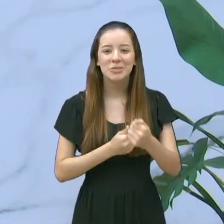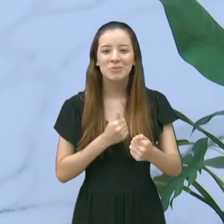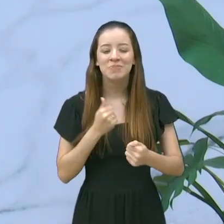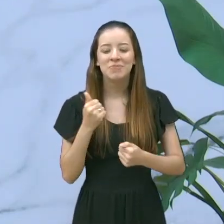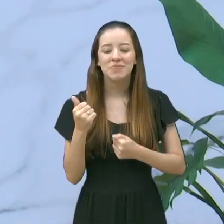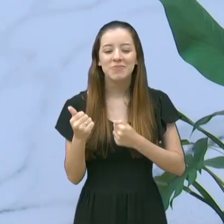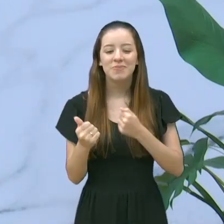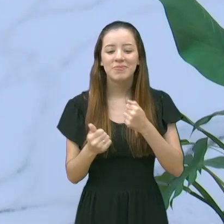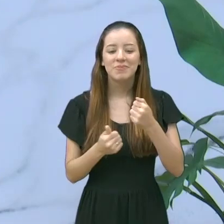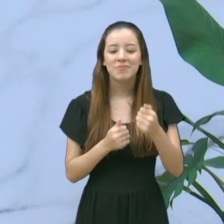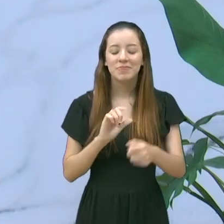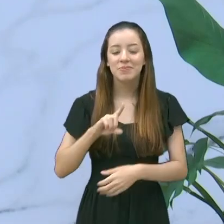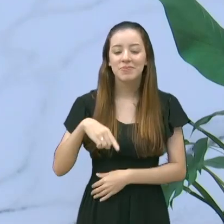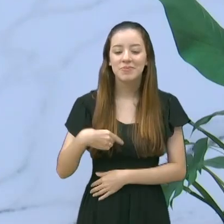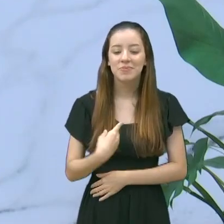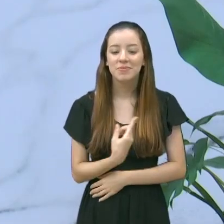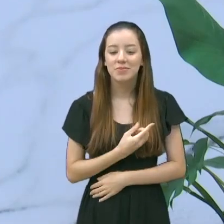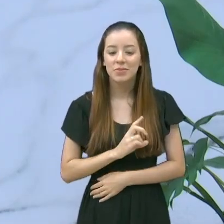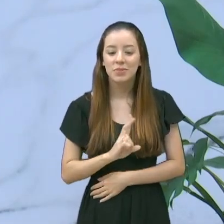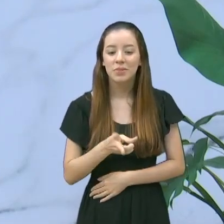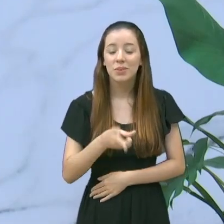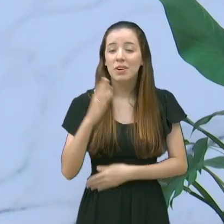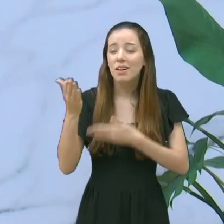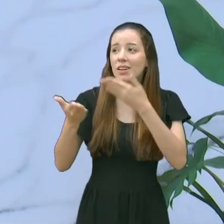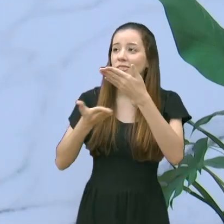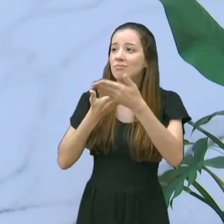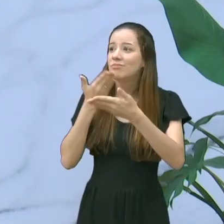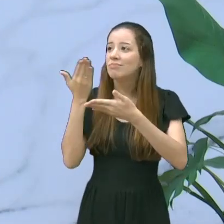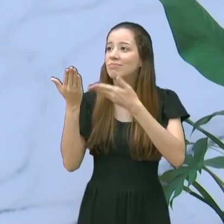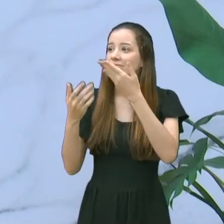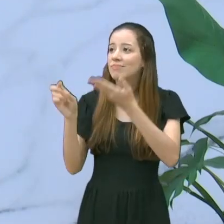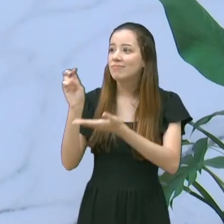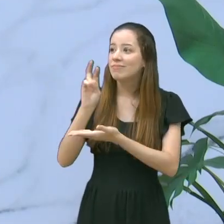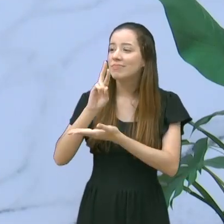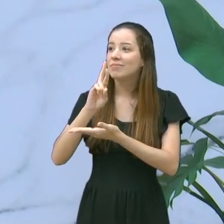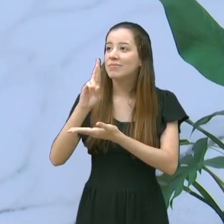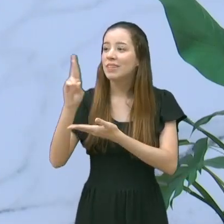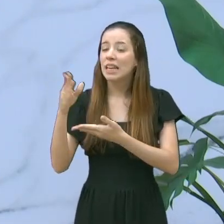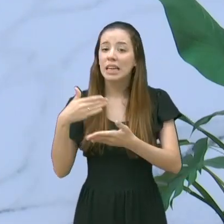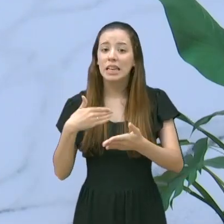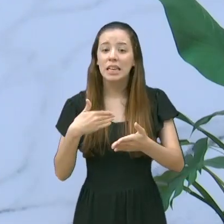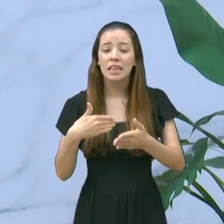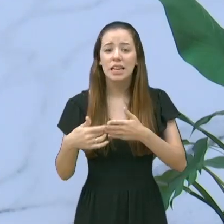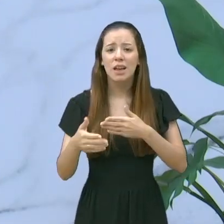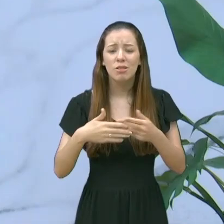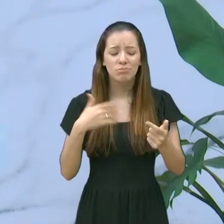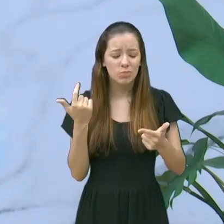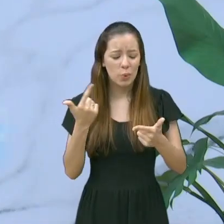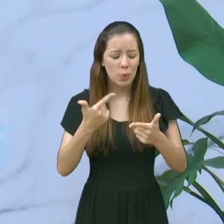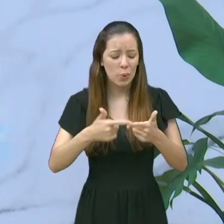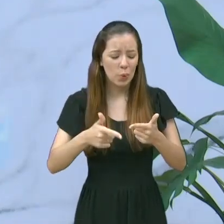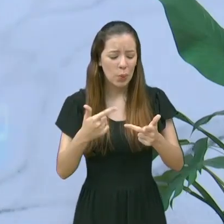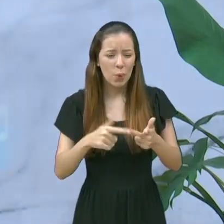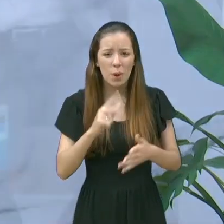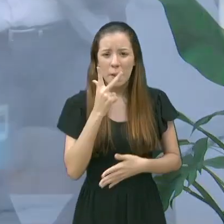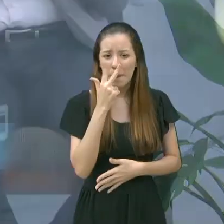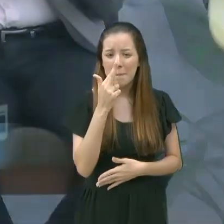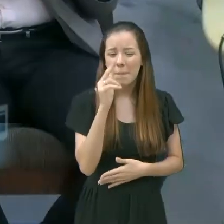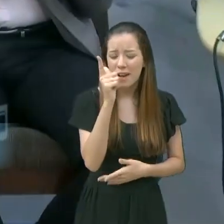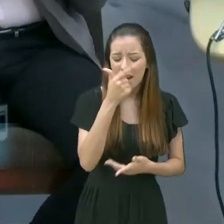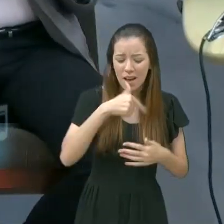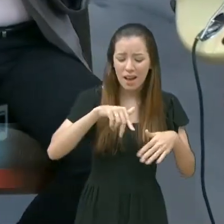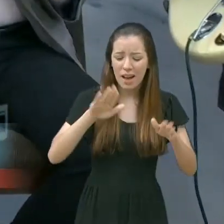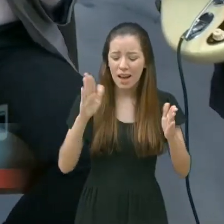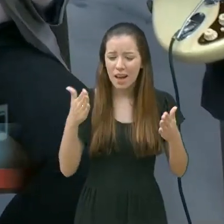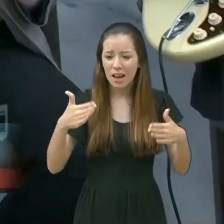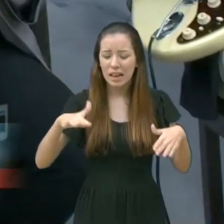Aguarde o milagre da parte de Deus para a sua vida. Quando estiver frente ao mar e